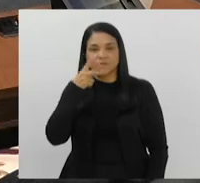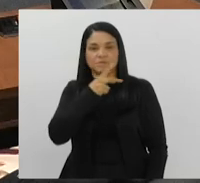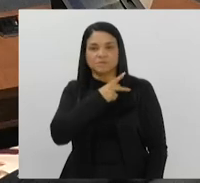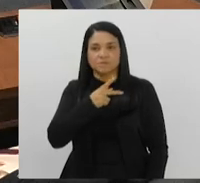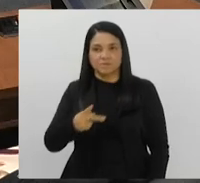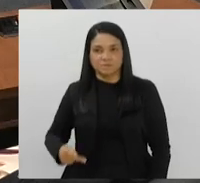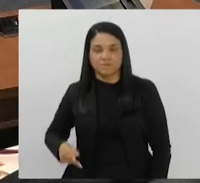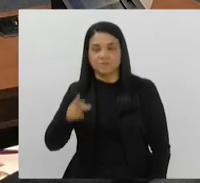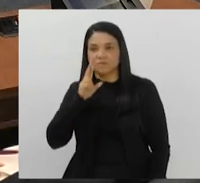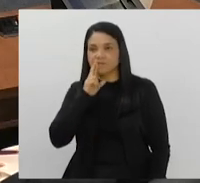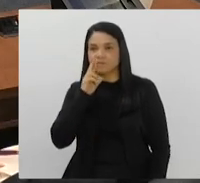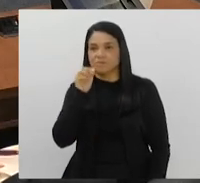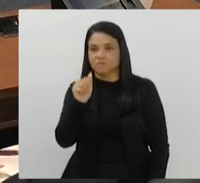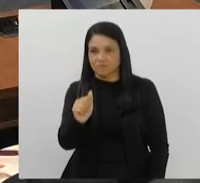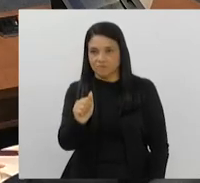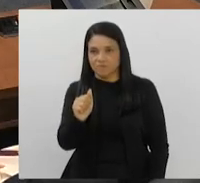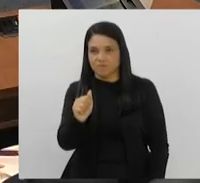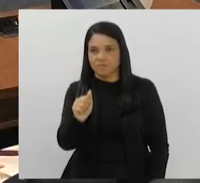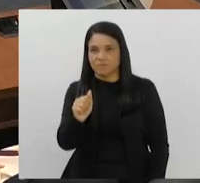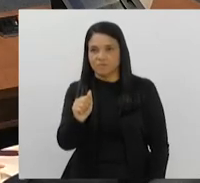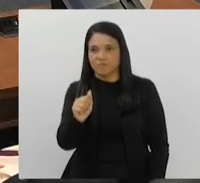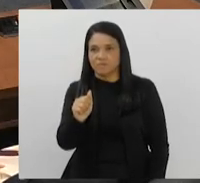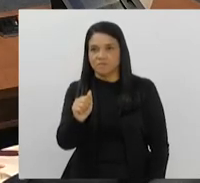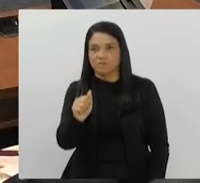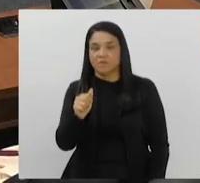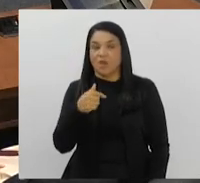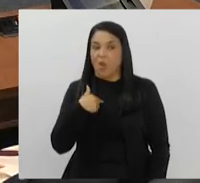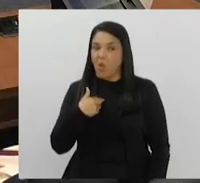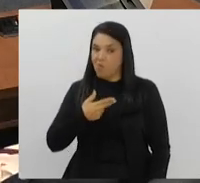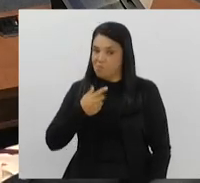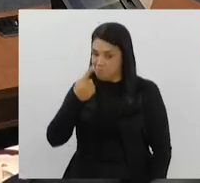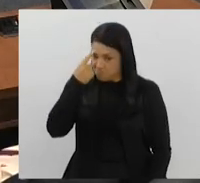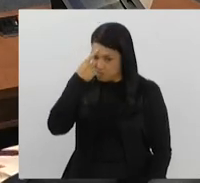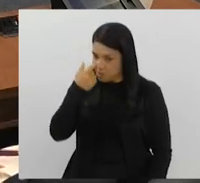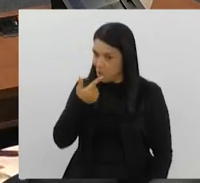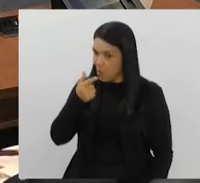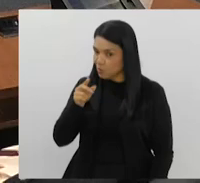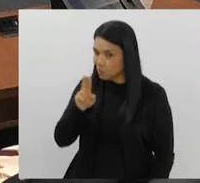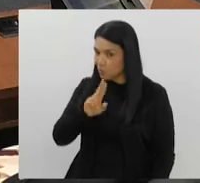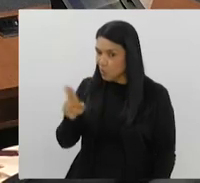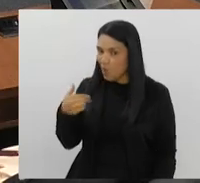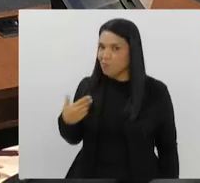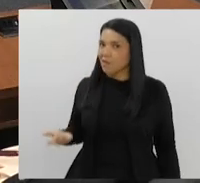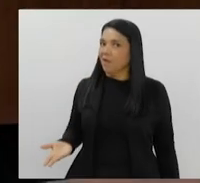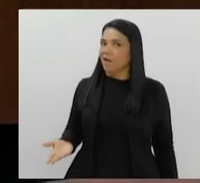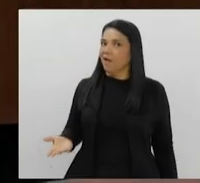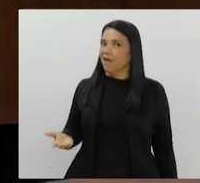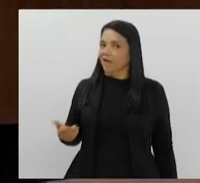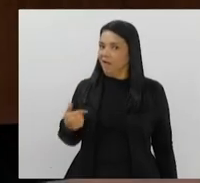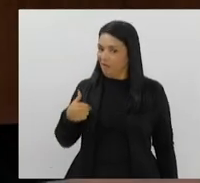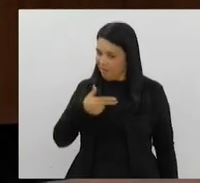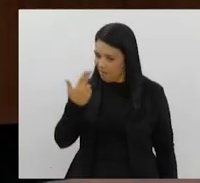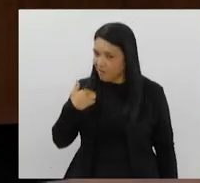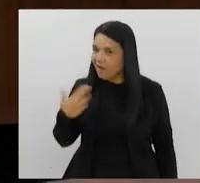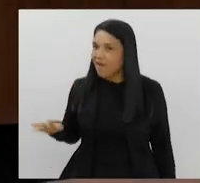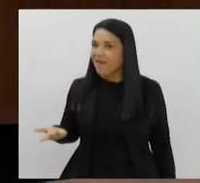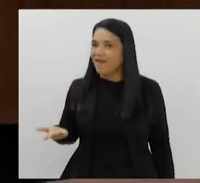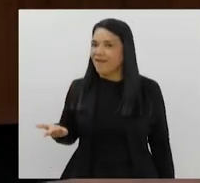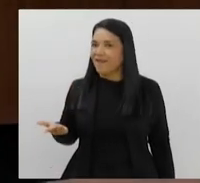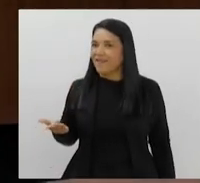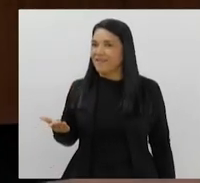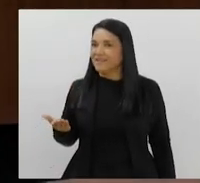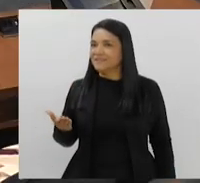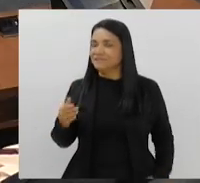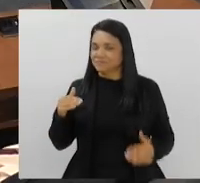presidente Rodrigo Amorim. Porra, já ia pensar que ia me chamar de outra coisa, presidente. Presidente, presidente. Parecer é pela constitucionalidade. Parecer é